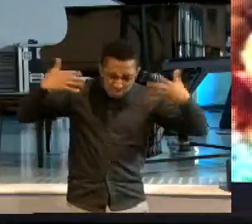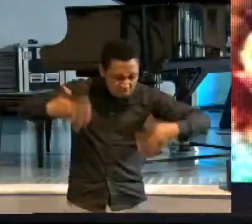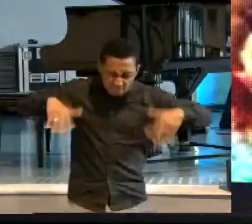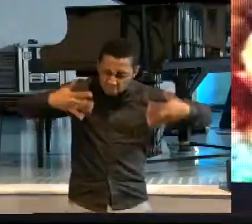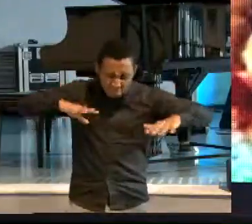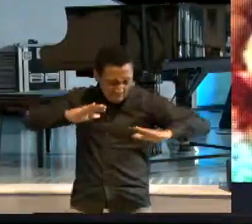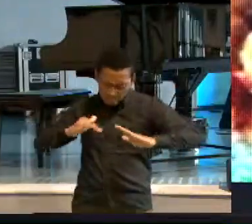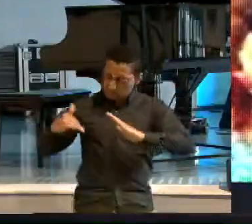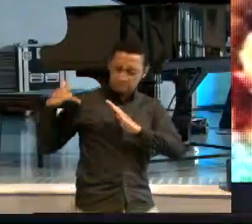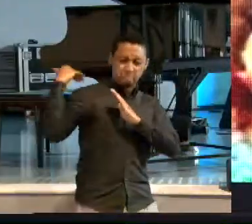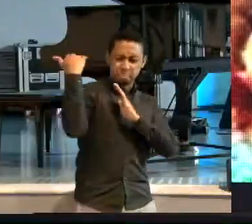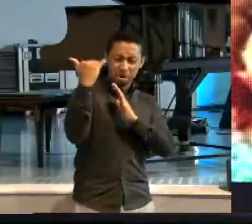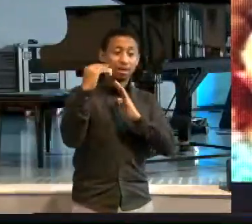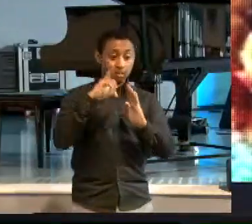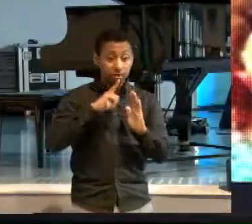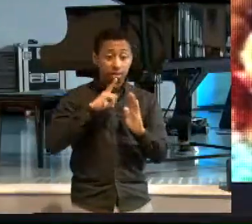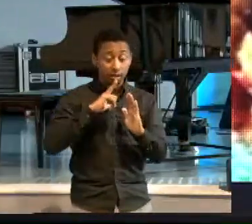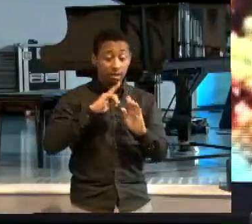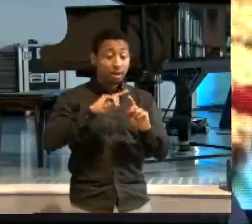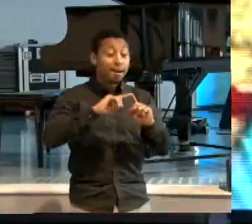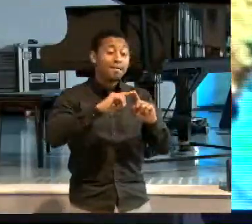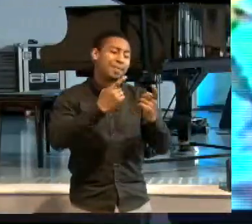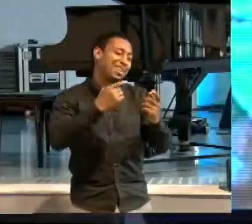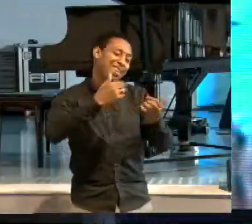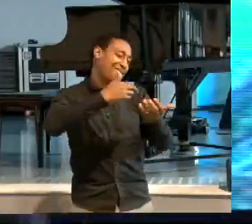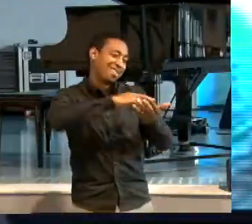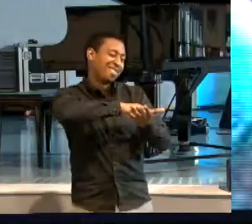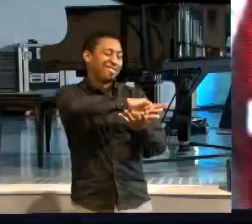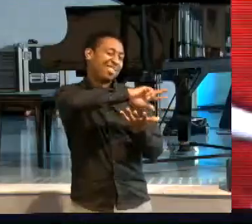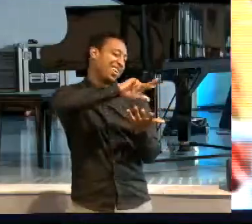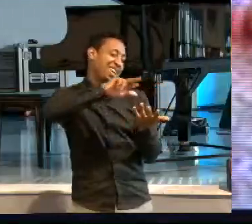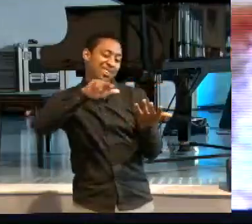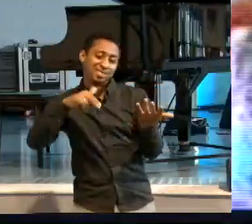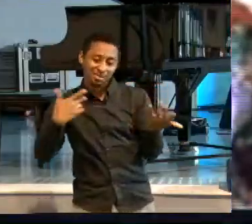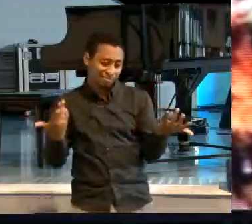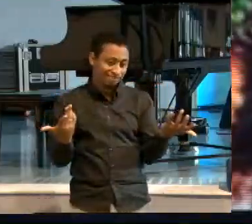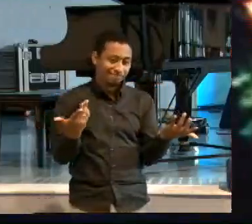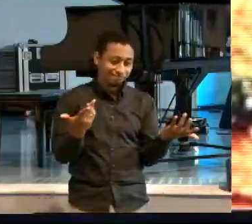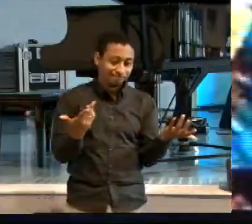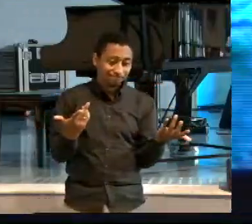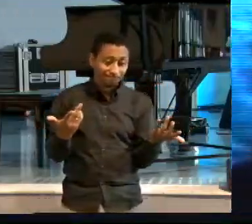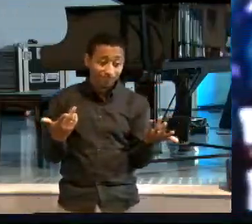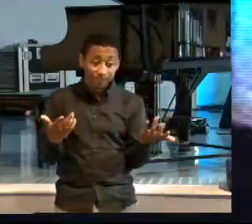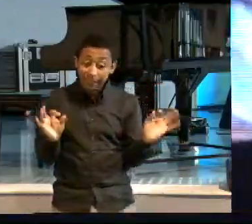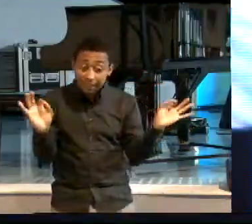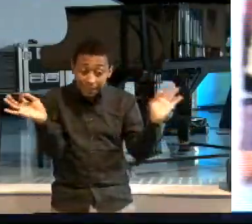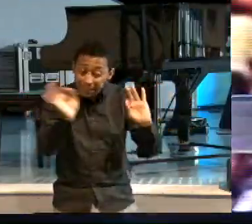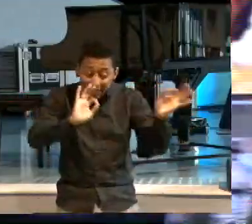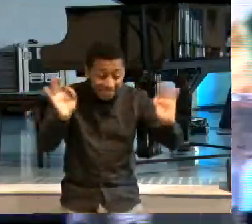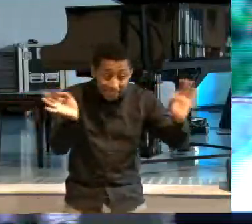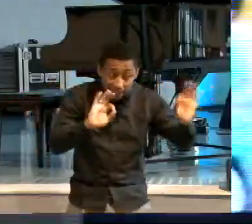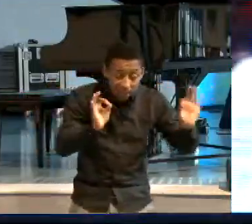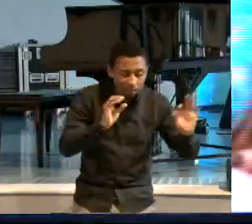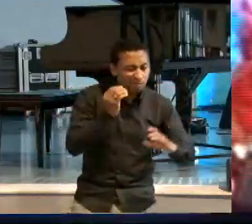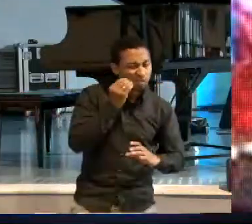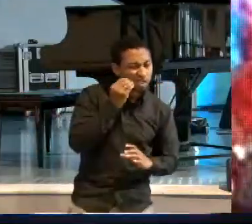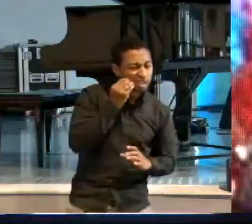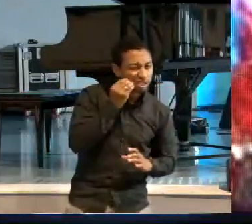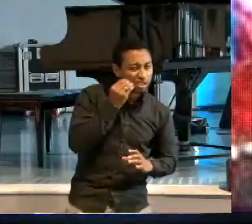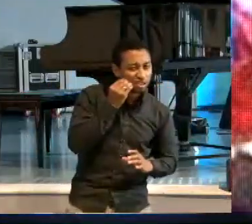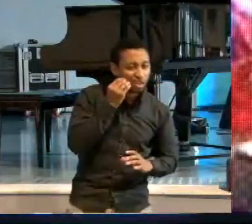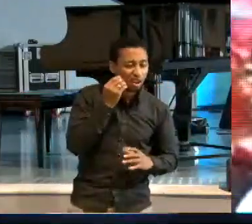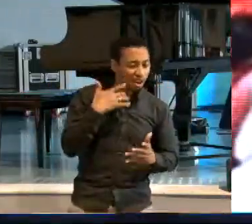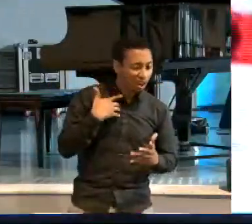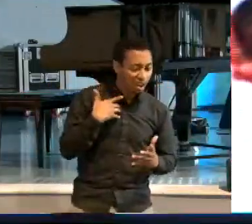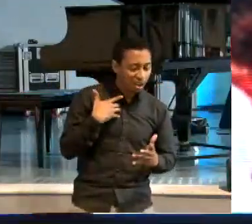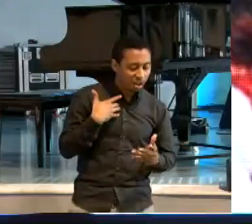turbo nitro radical. Mas são só variações de radicalidade. Ninguém vai ousar tentar adequar o Corão à sua